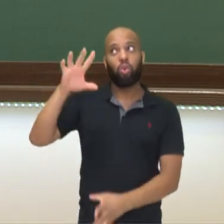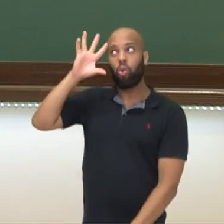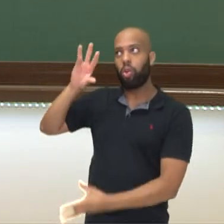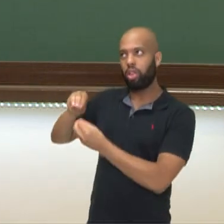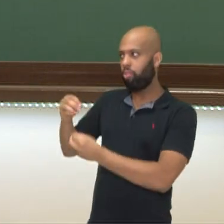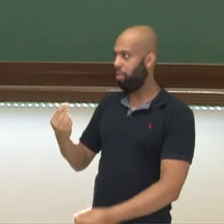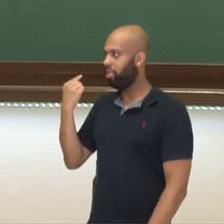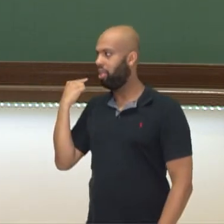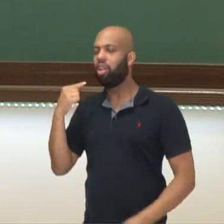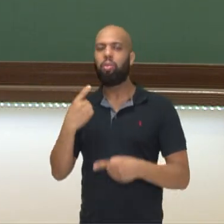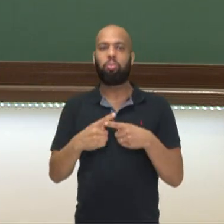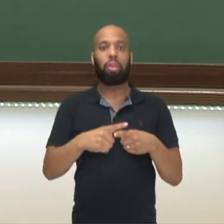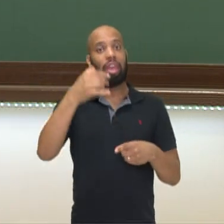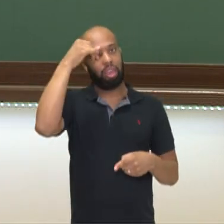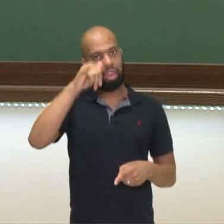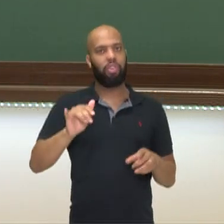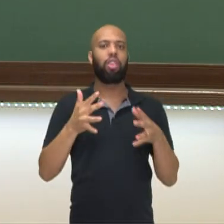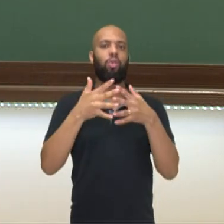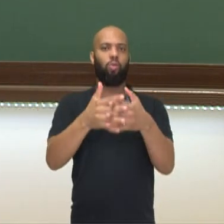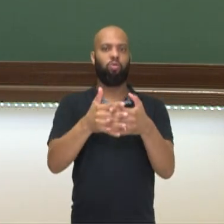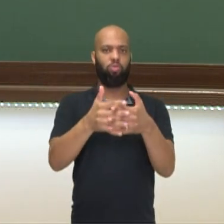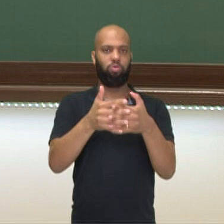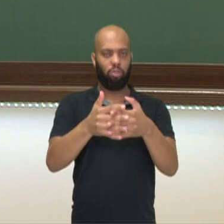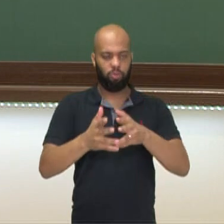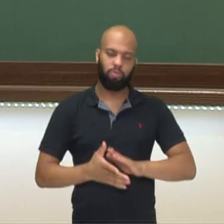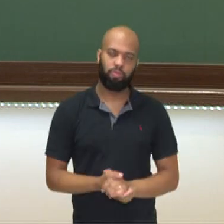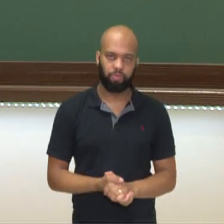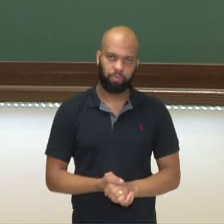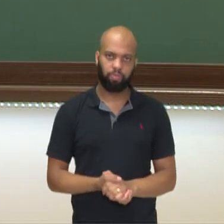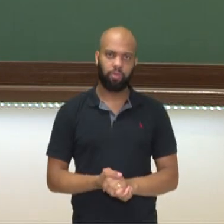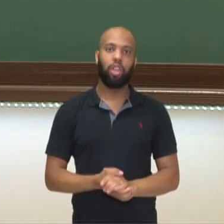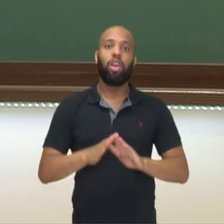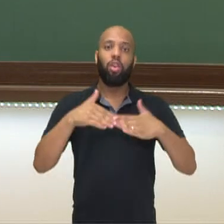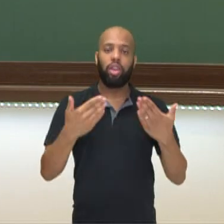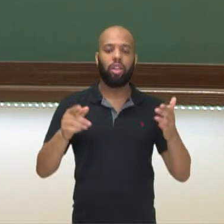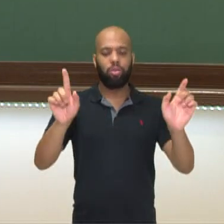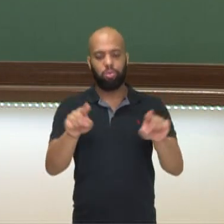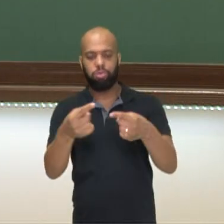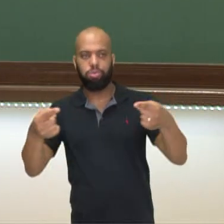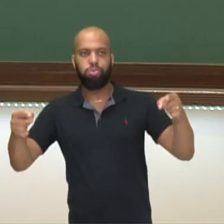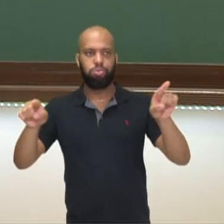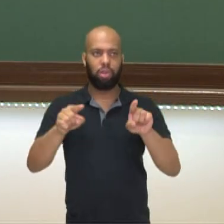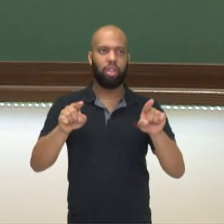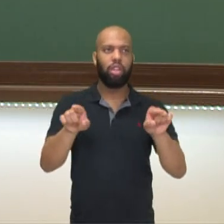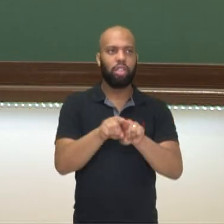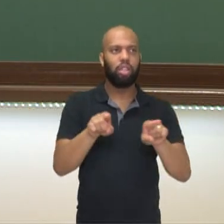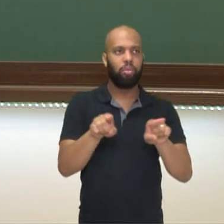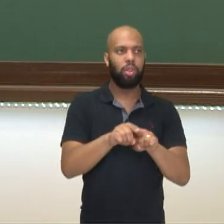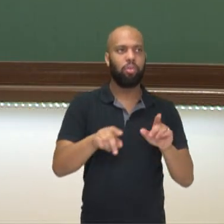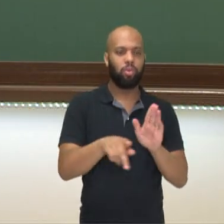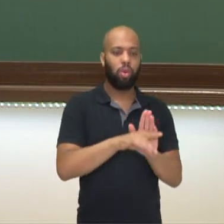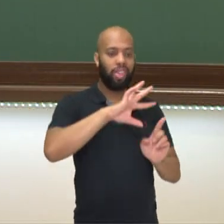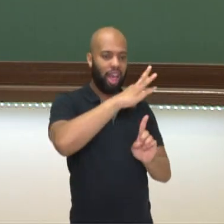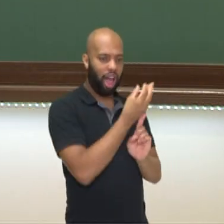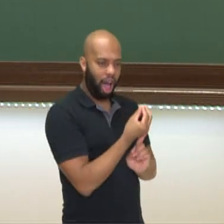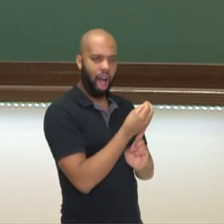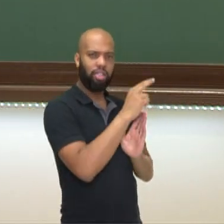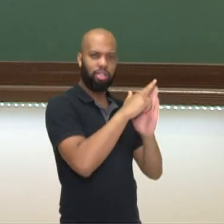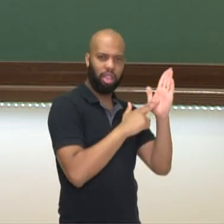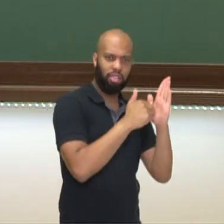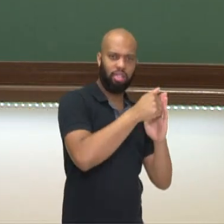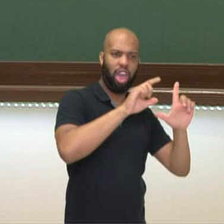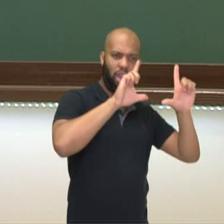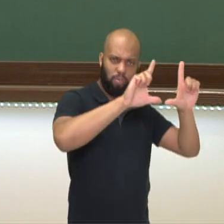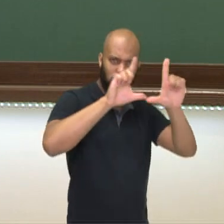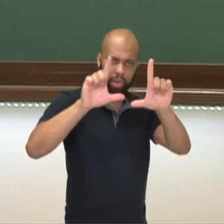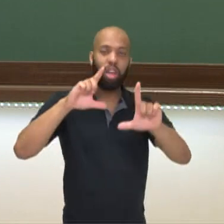senão ficaria muito confuso, ok? Bom, na parte musical e na parte das artes plásticas, a gente estava tendo um movimento